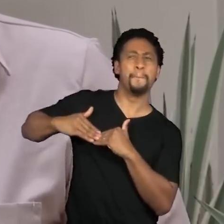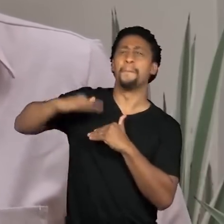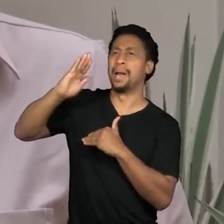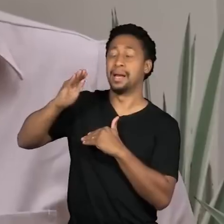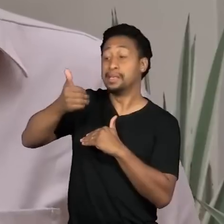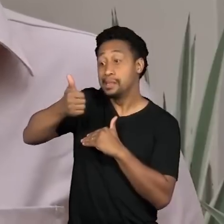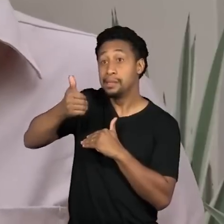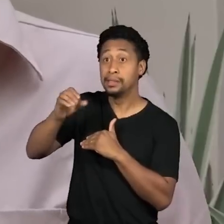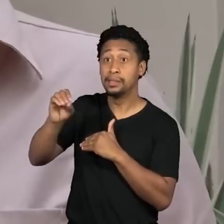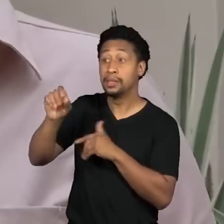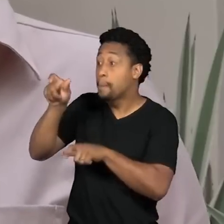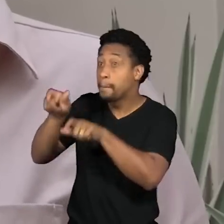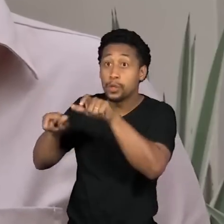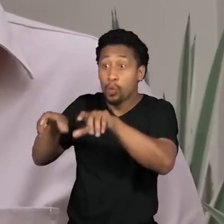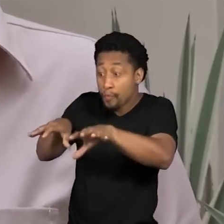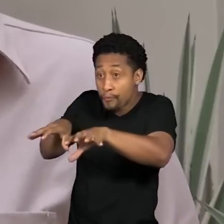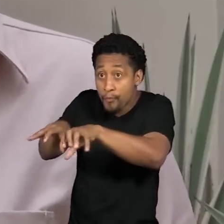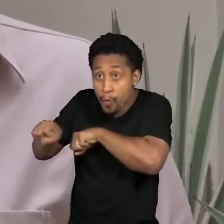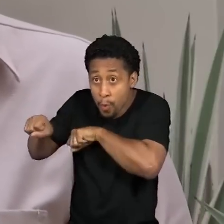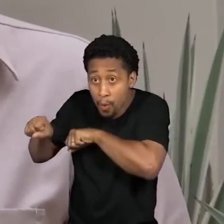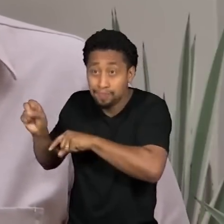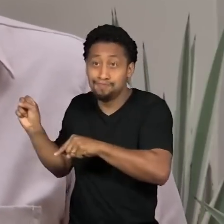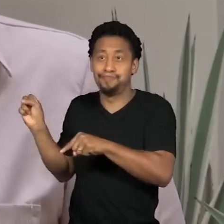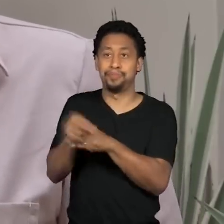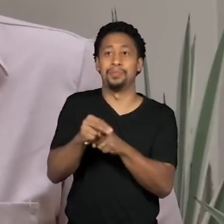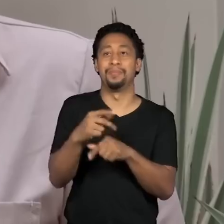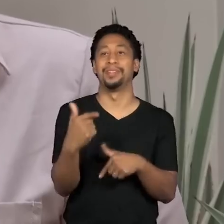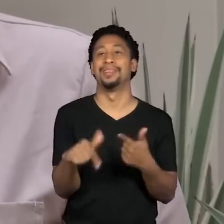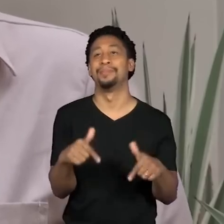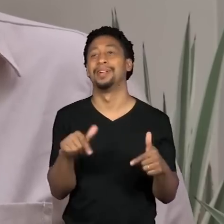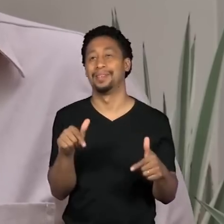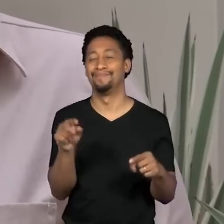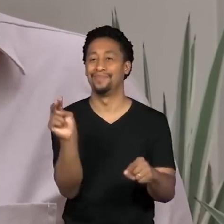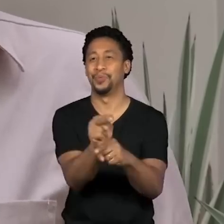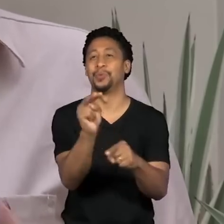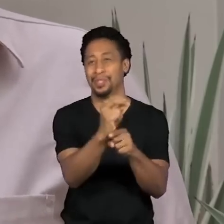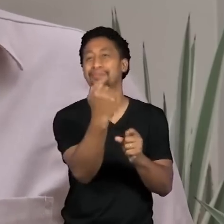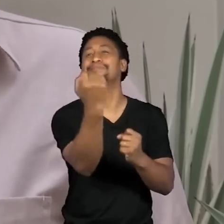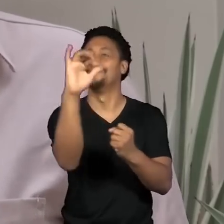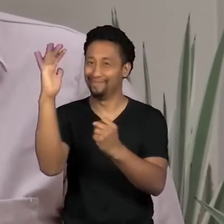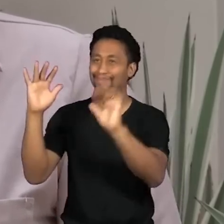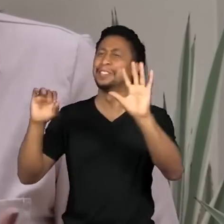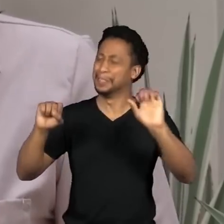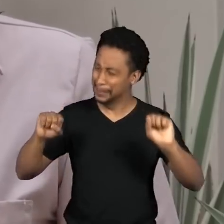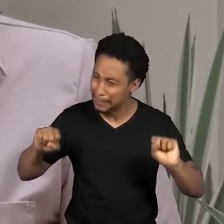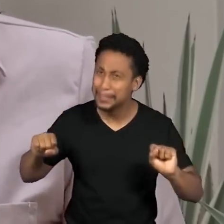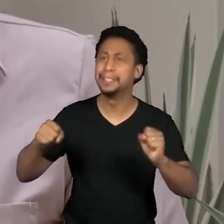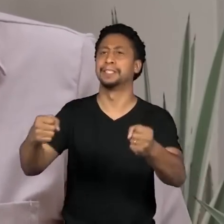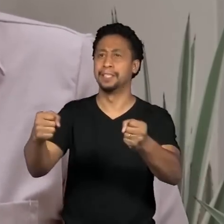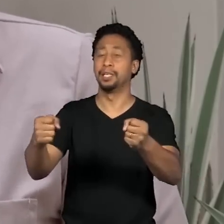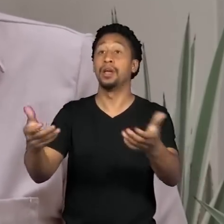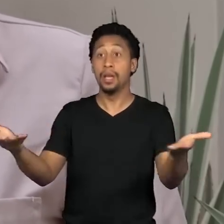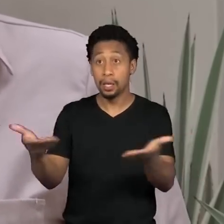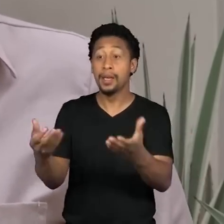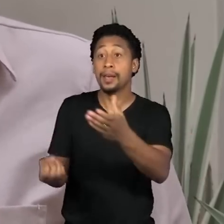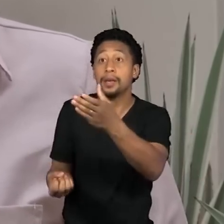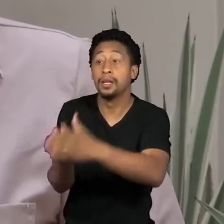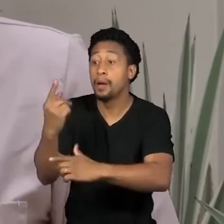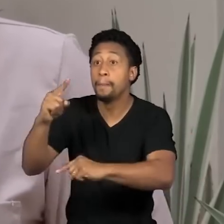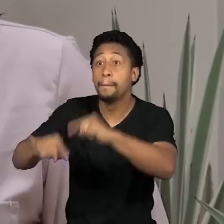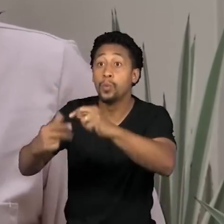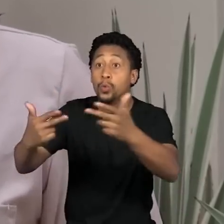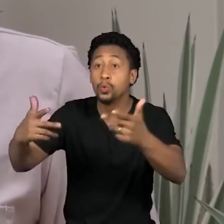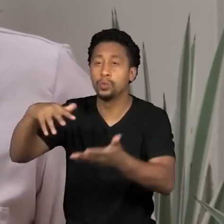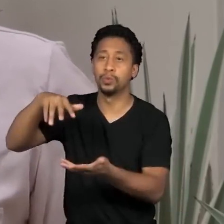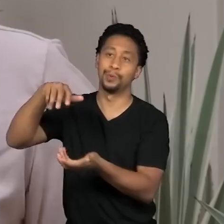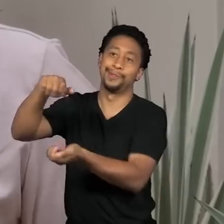por nós estão hoje atuando no mercado em defesa da natureza, em defesa de uma produção mais sustentável,